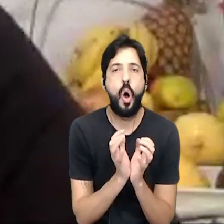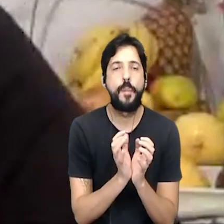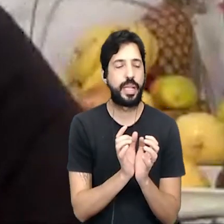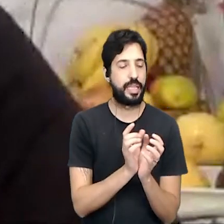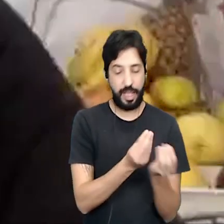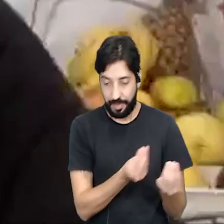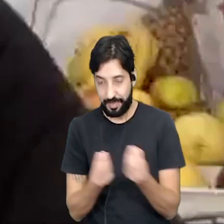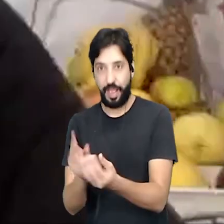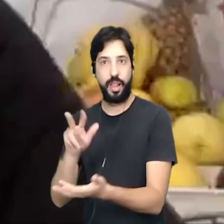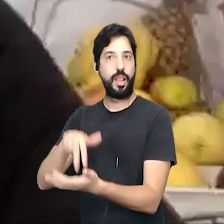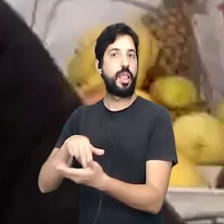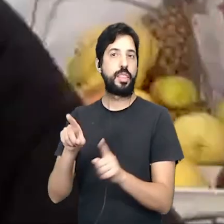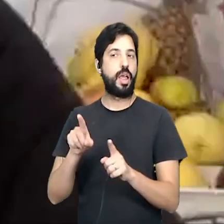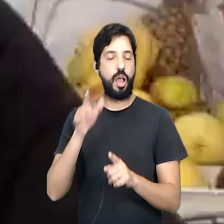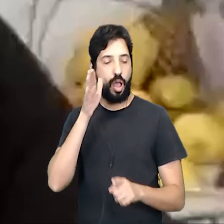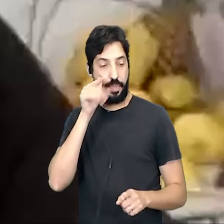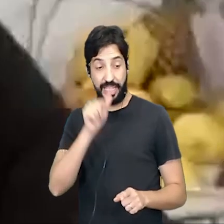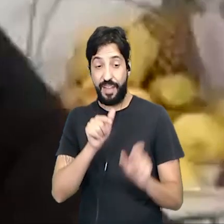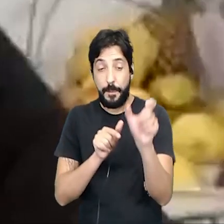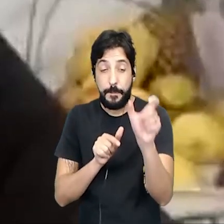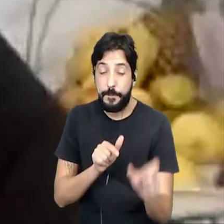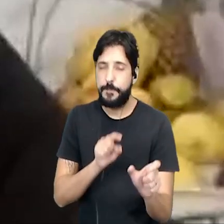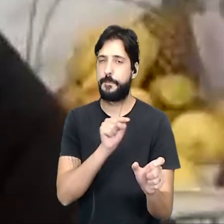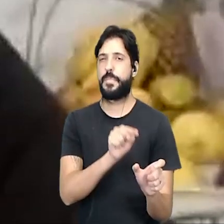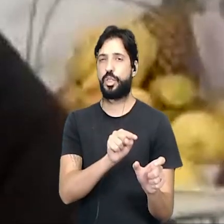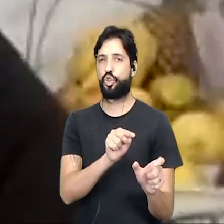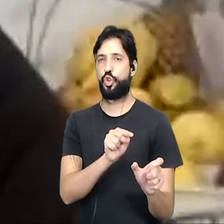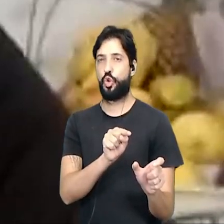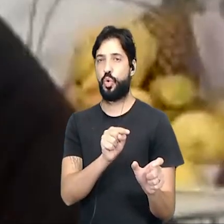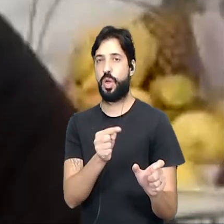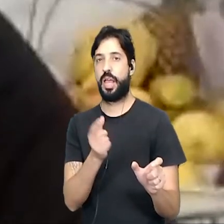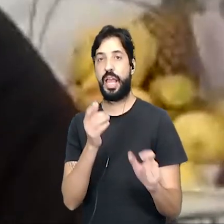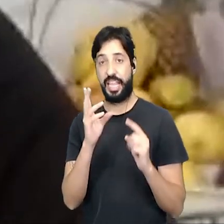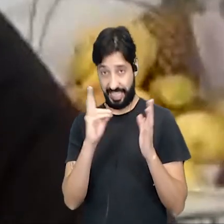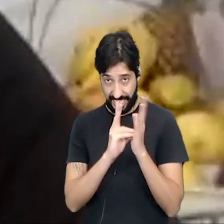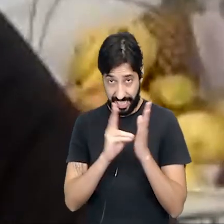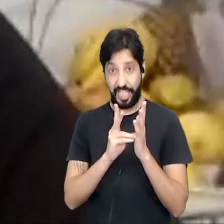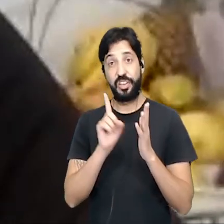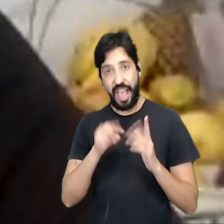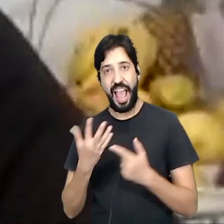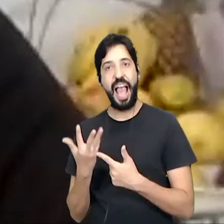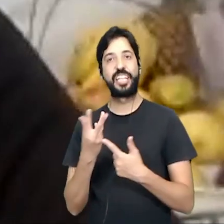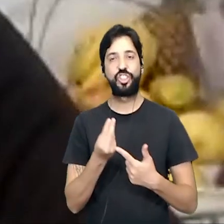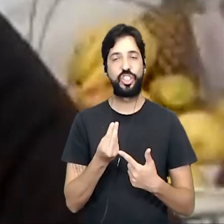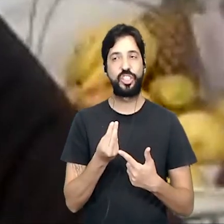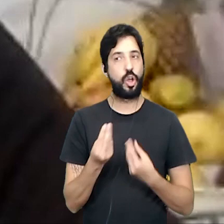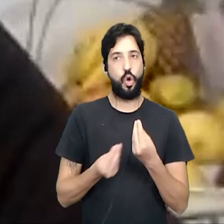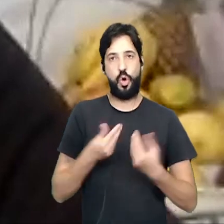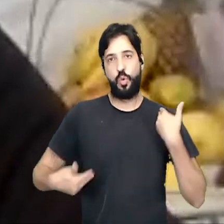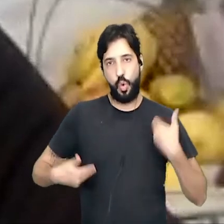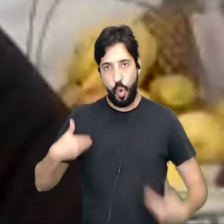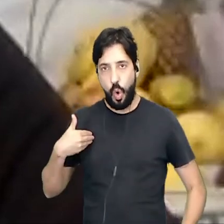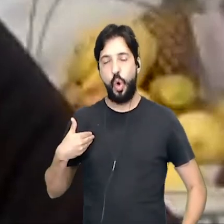de dentro de uma comunidade para um palco, mas sim observar o movimento dos artistas indígenas com o seu corpo, com a sua produção